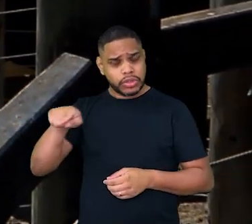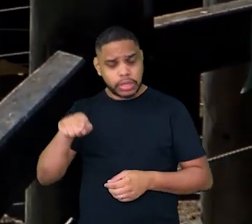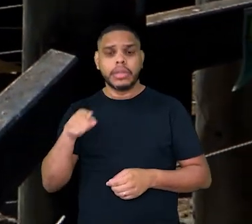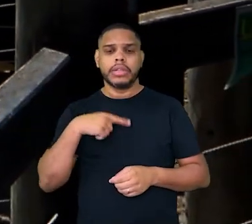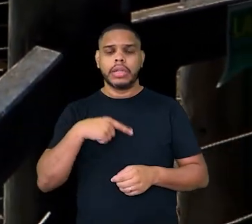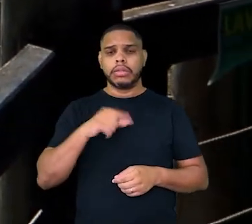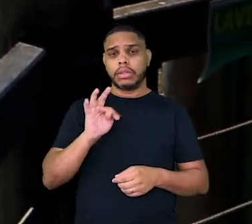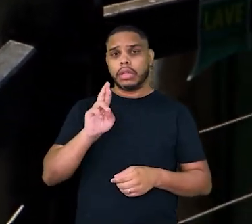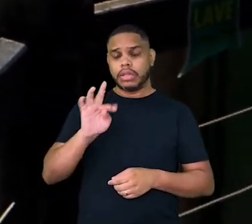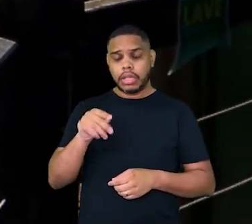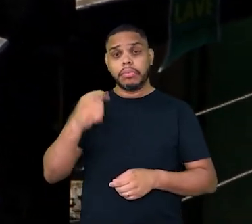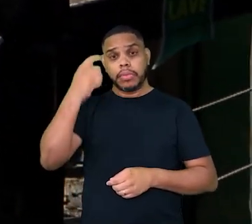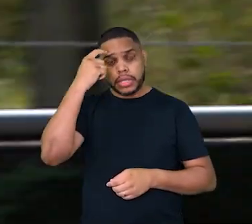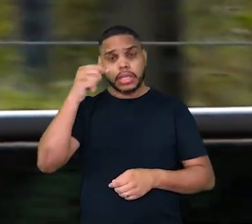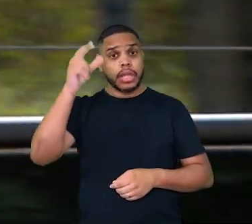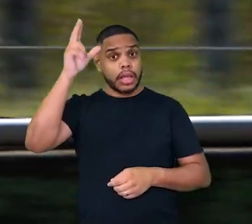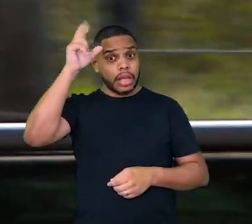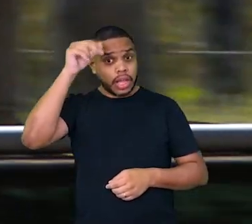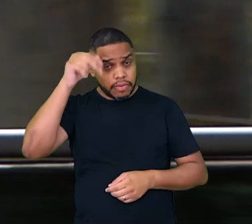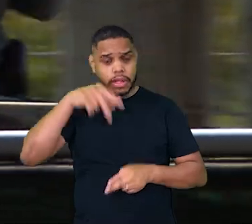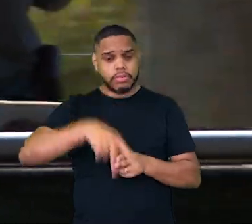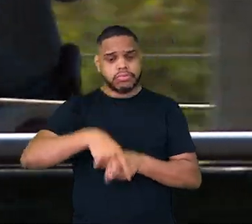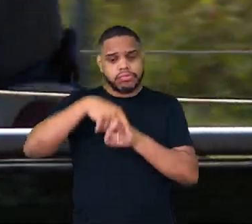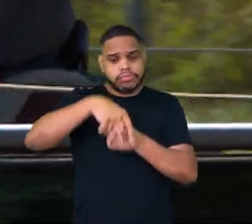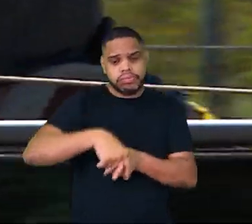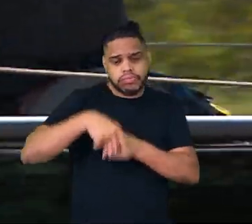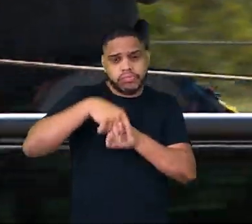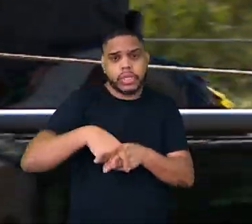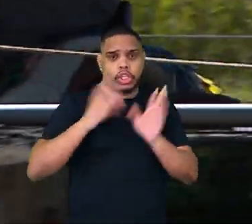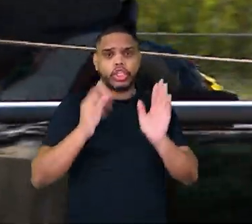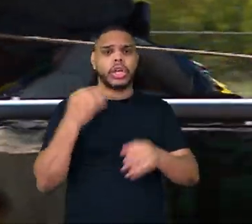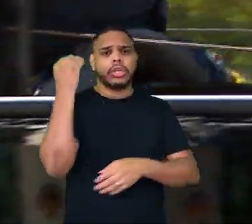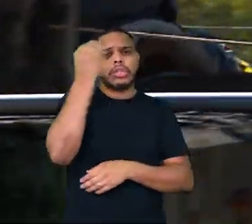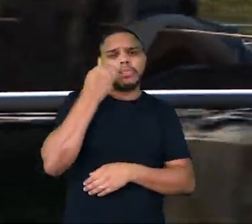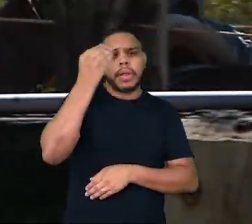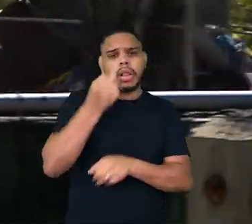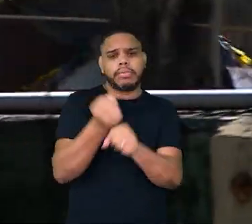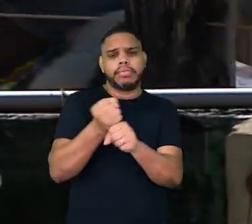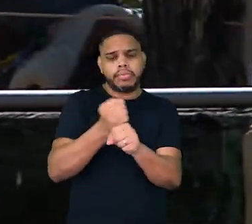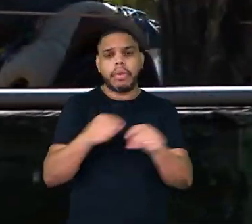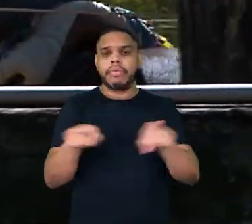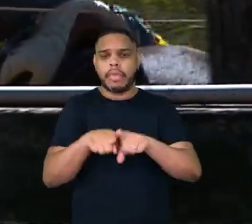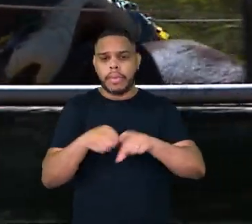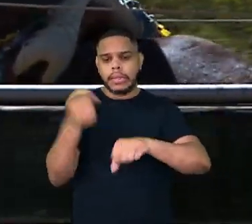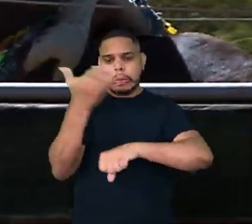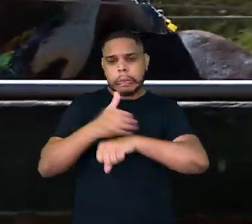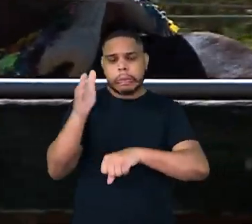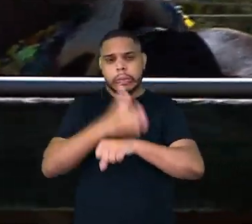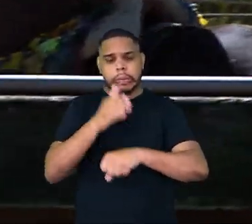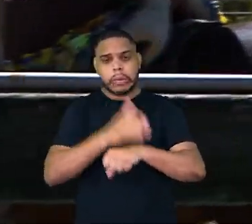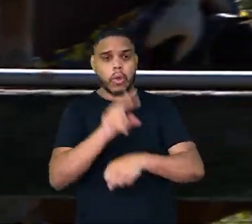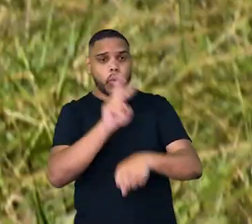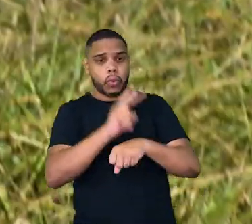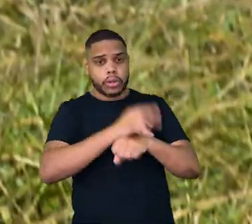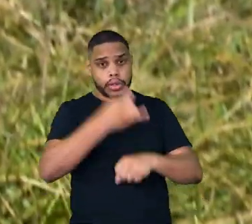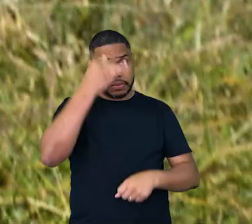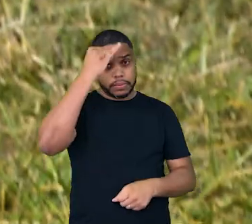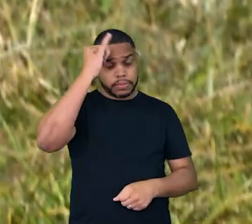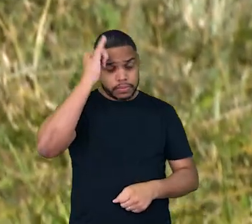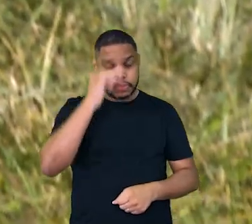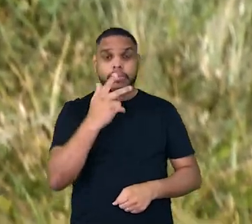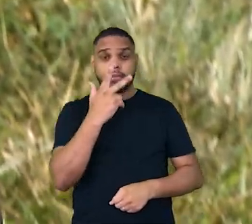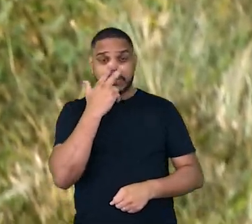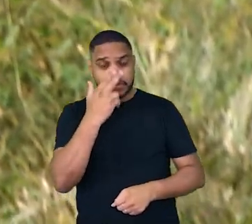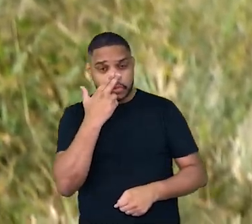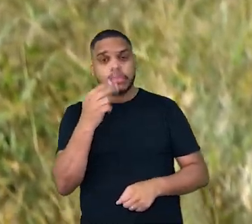regional levou em conta que o vaqueiro tinha experiência na atividade e havia sido treinado para manejar o gado, além de